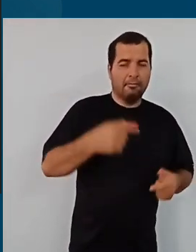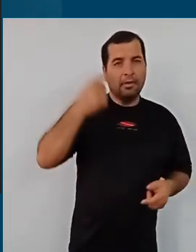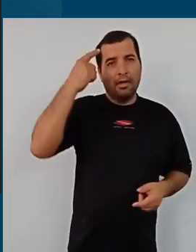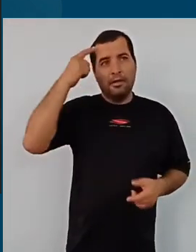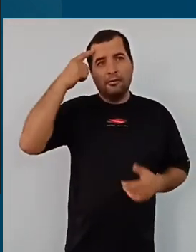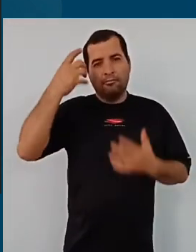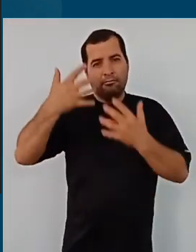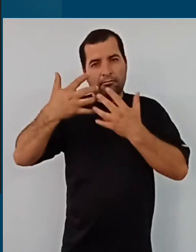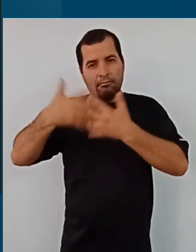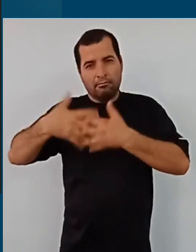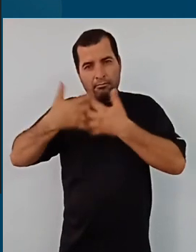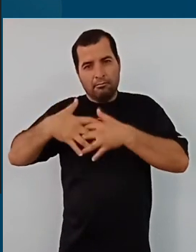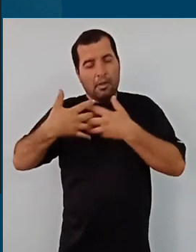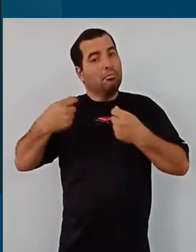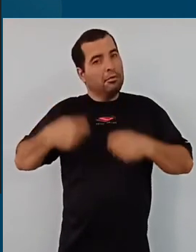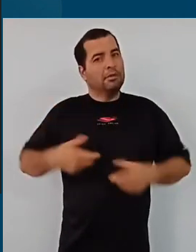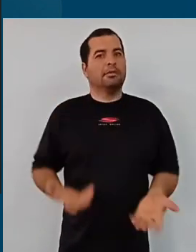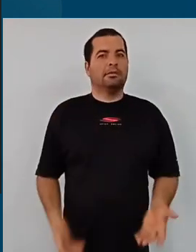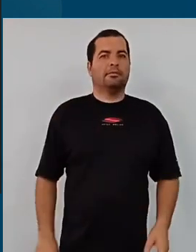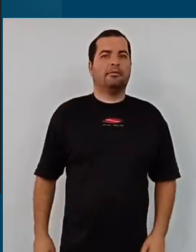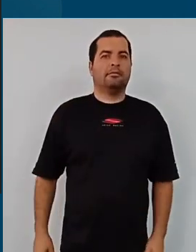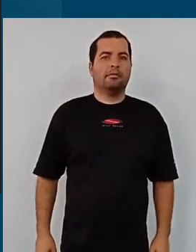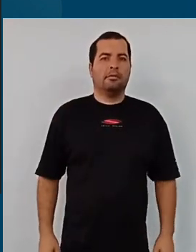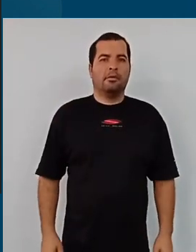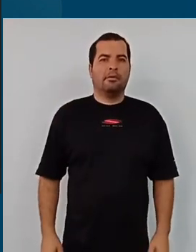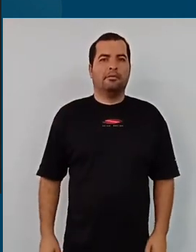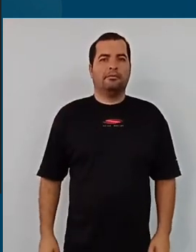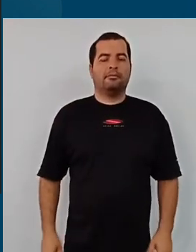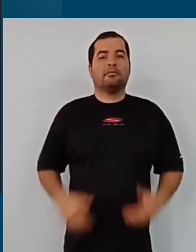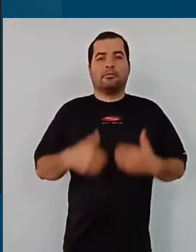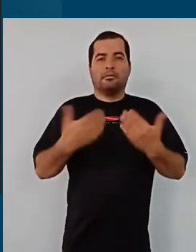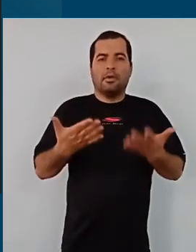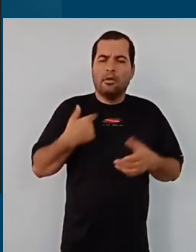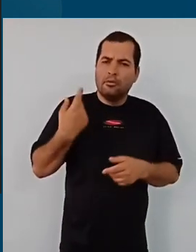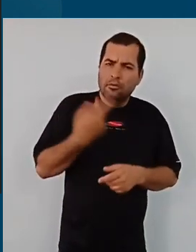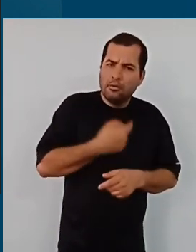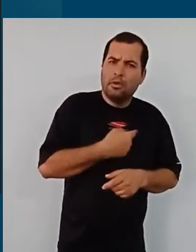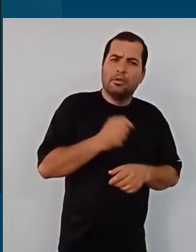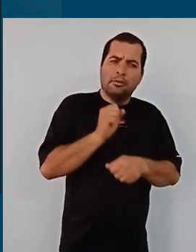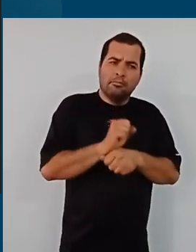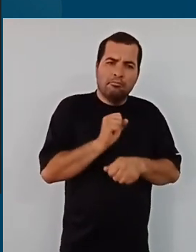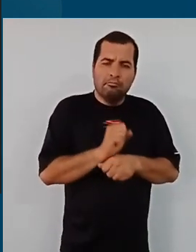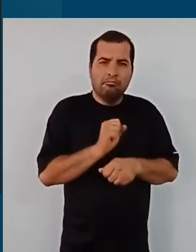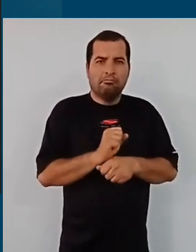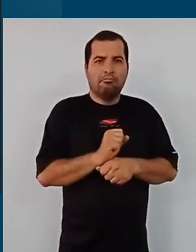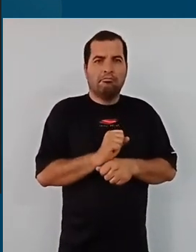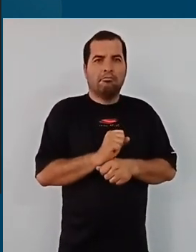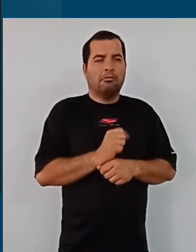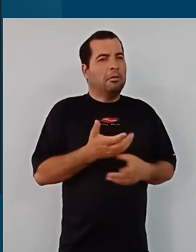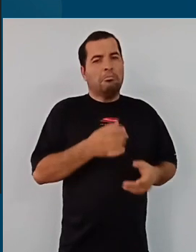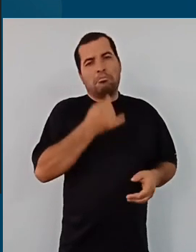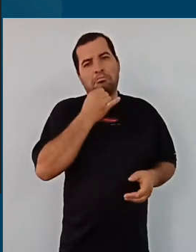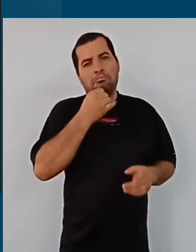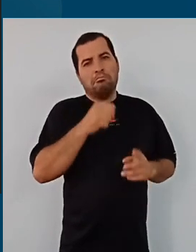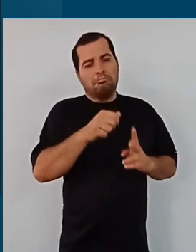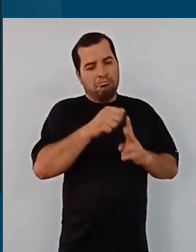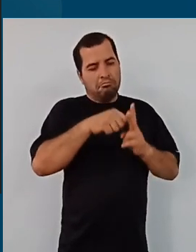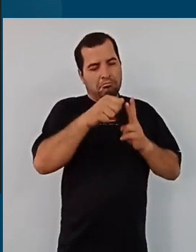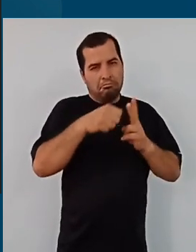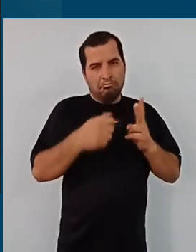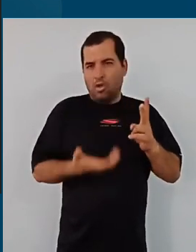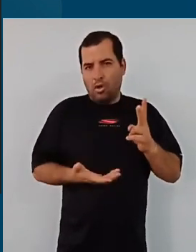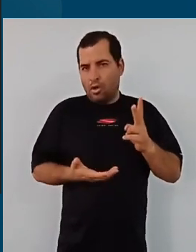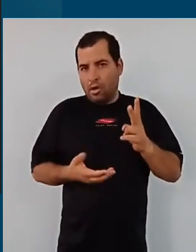aqui, cognitivamente. Então, esperar que em um bimestre os alunos